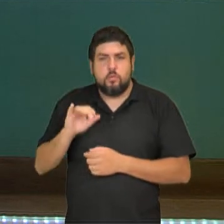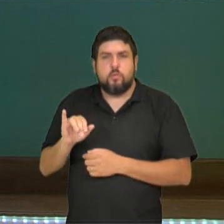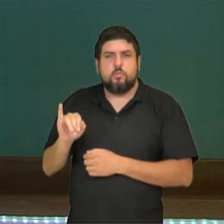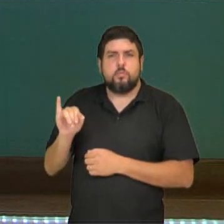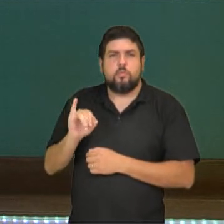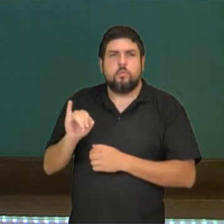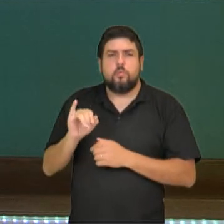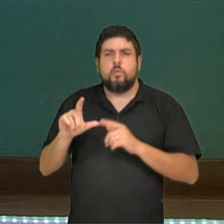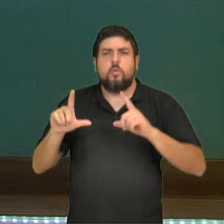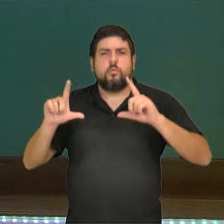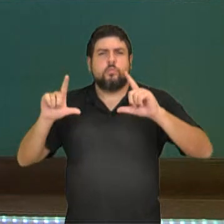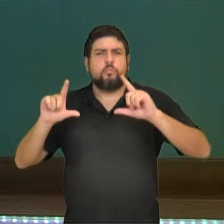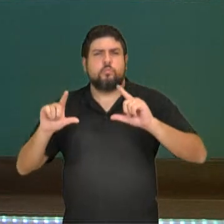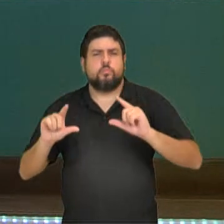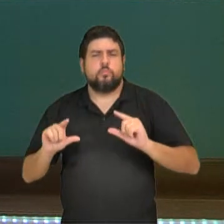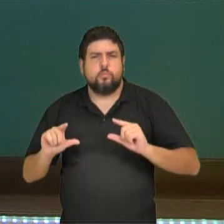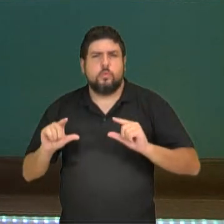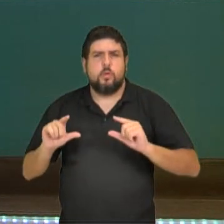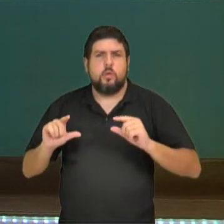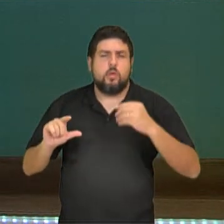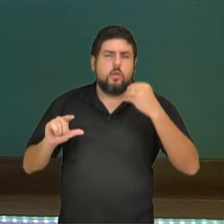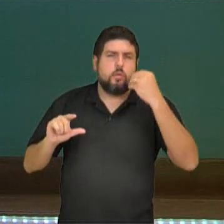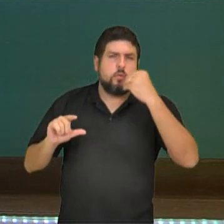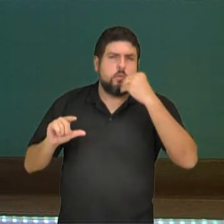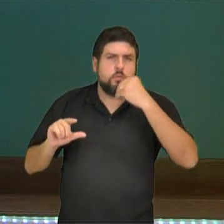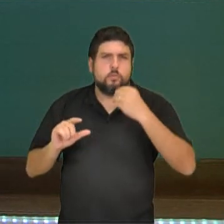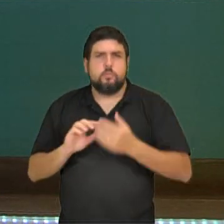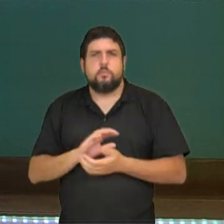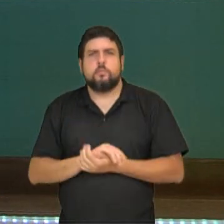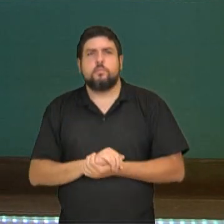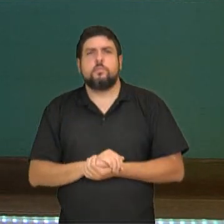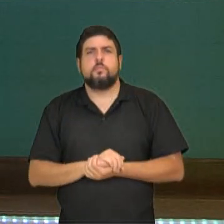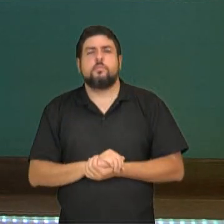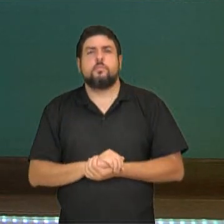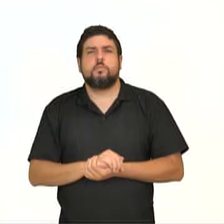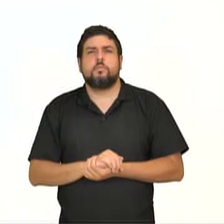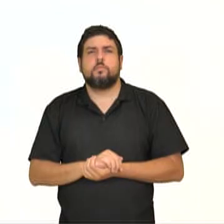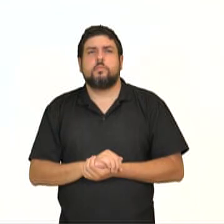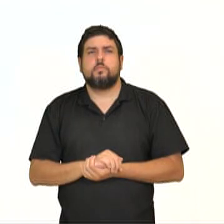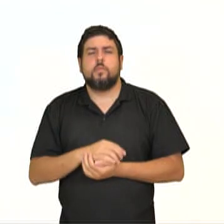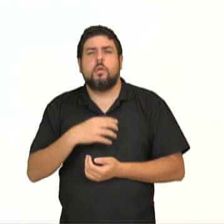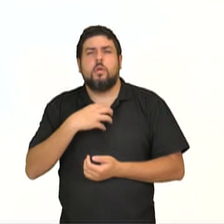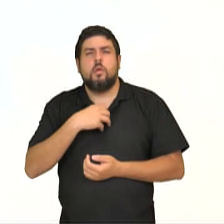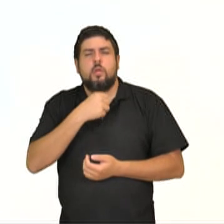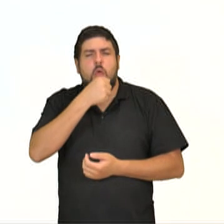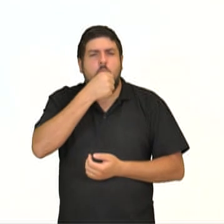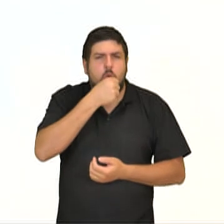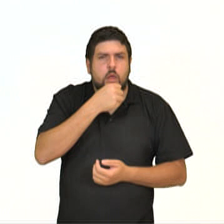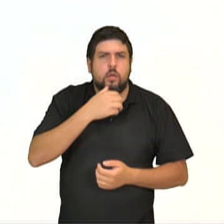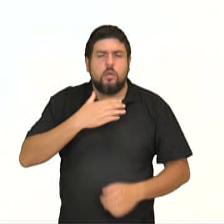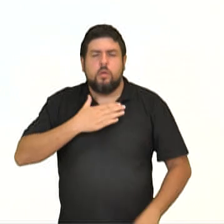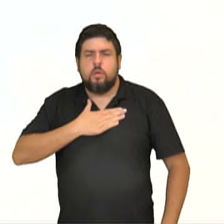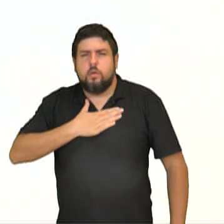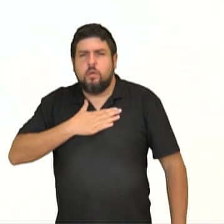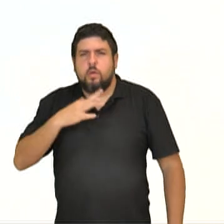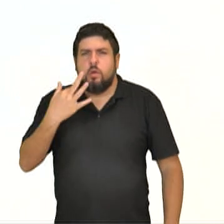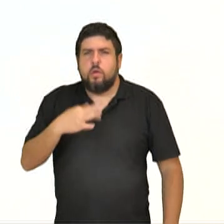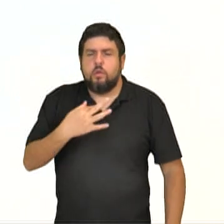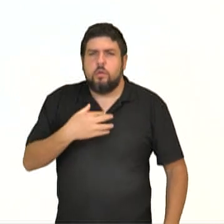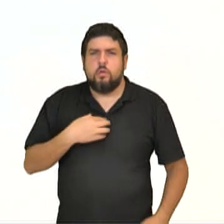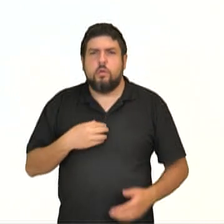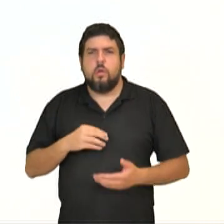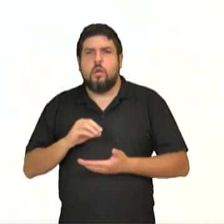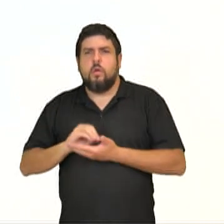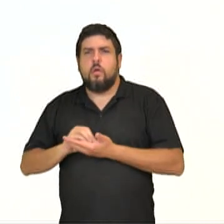sistema imunológico enfraquecido, debilitado. Os sintomas é tosse, dor no peito, falta de